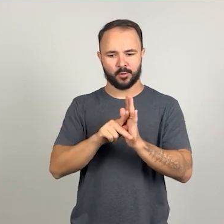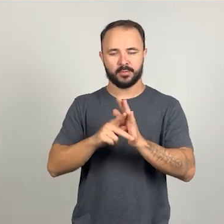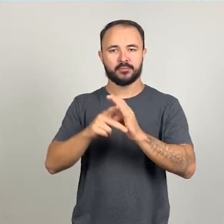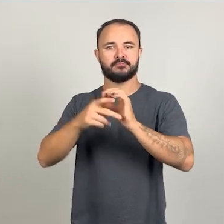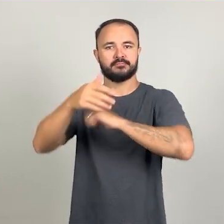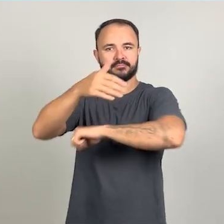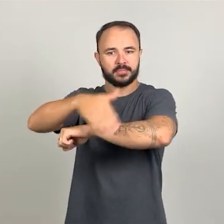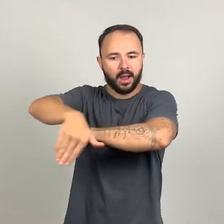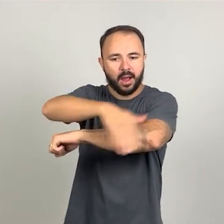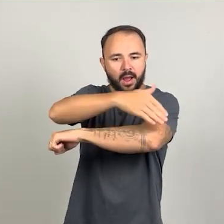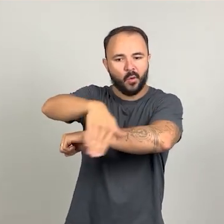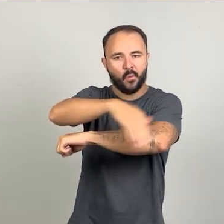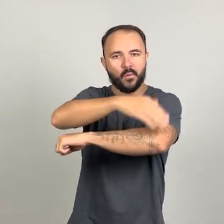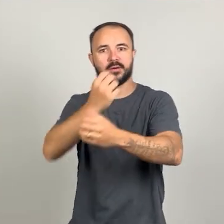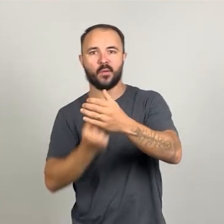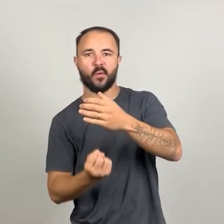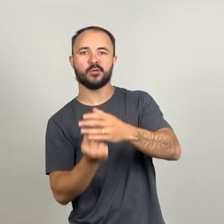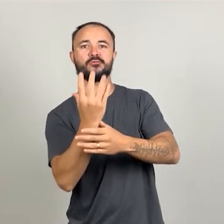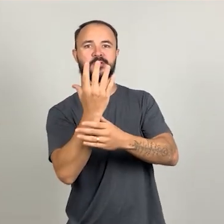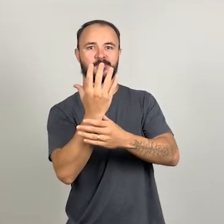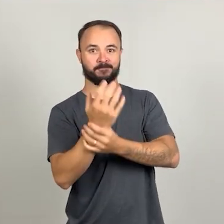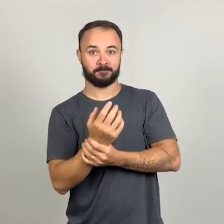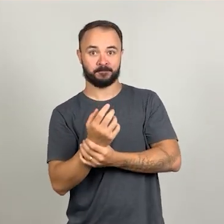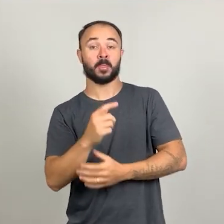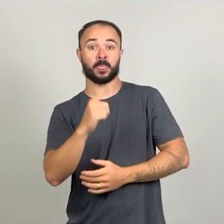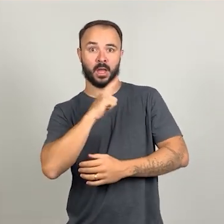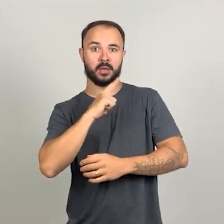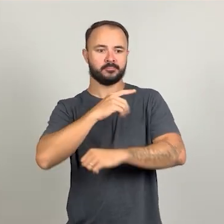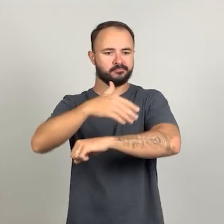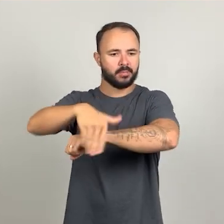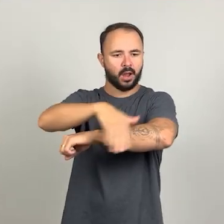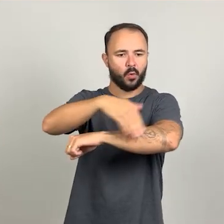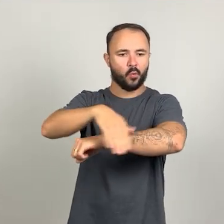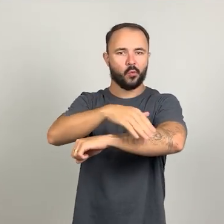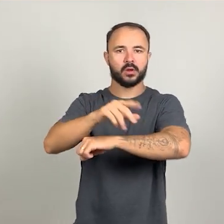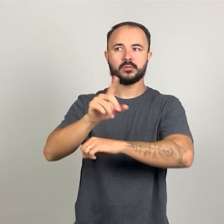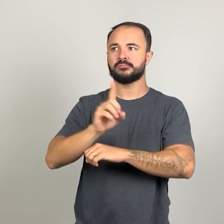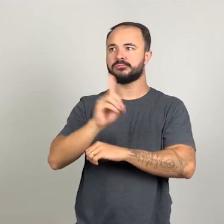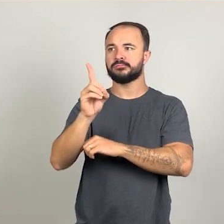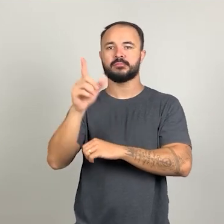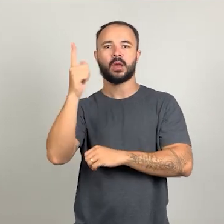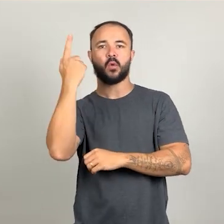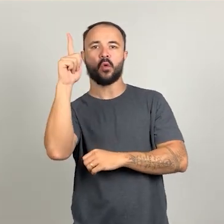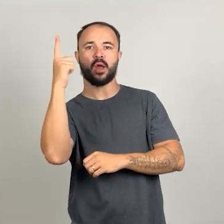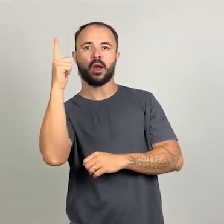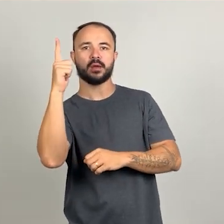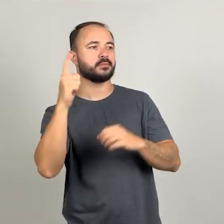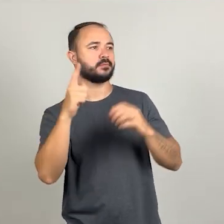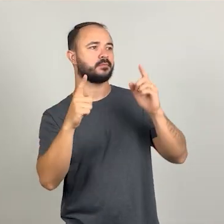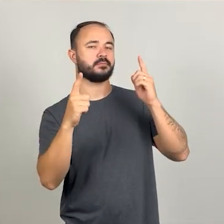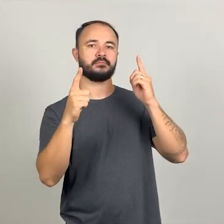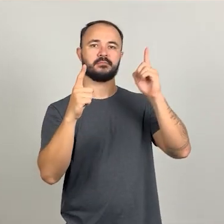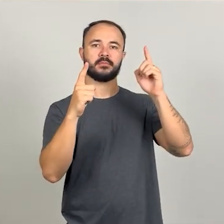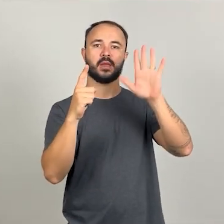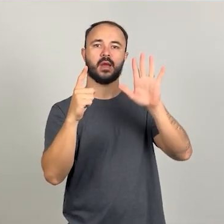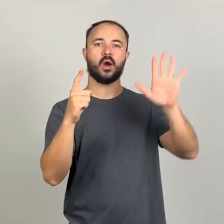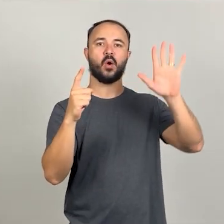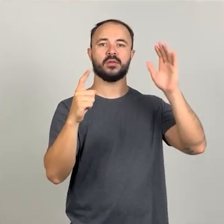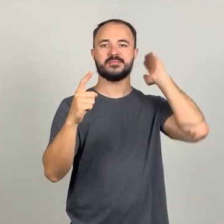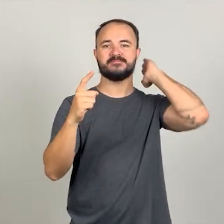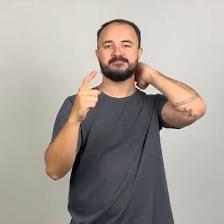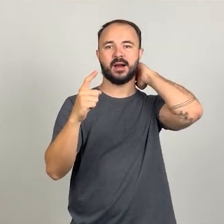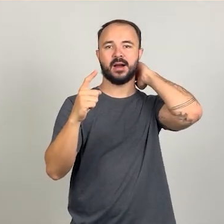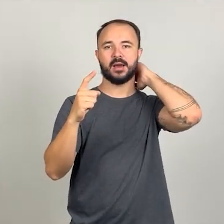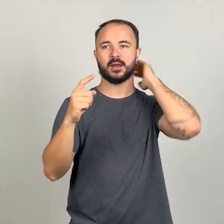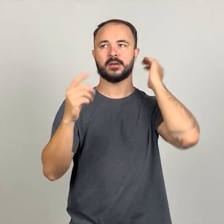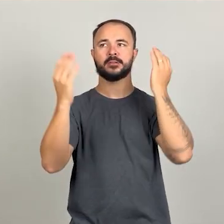tá? Existia uma linha que saía do Goiás e existia outra que saía do Pará. Automaticamente, eles